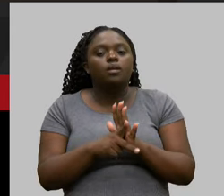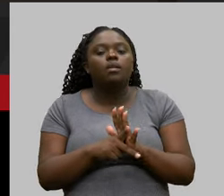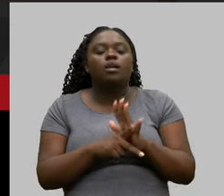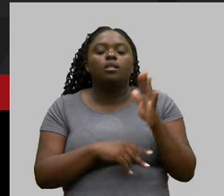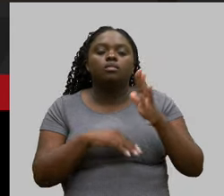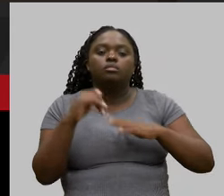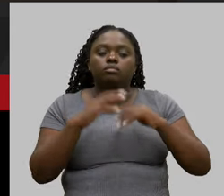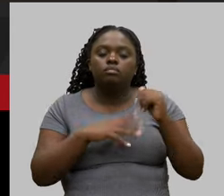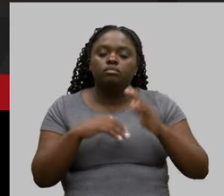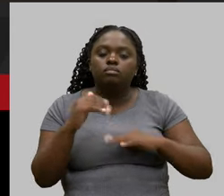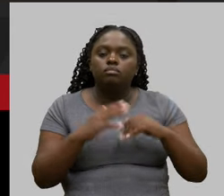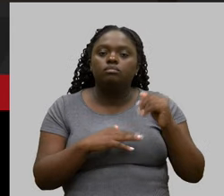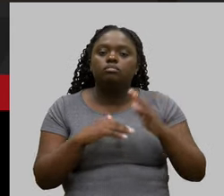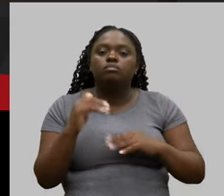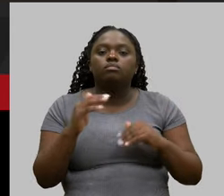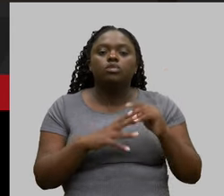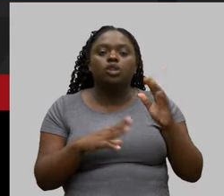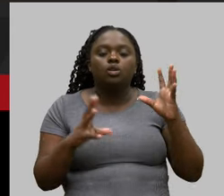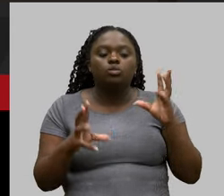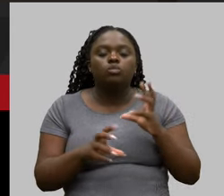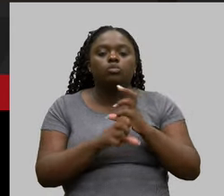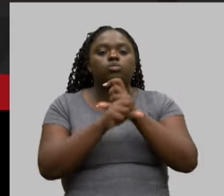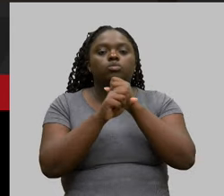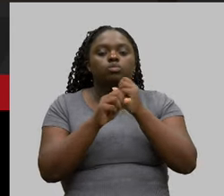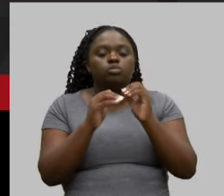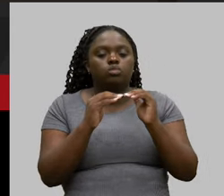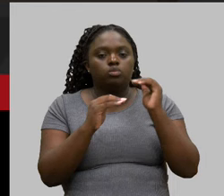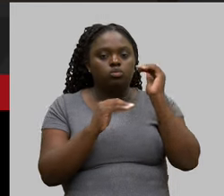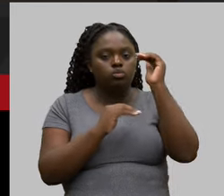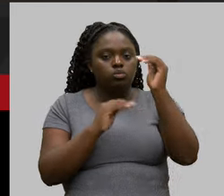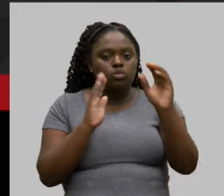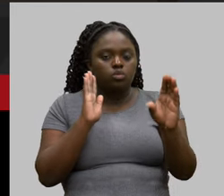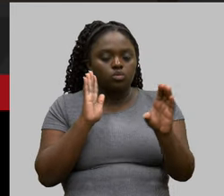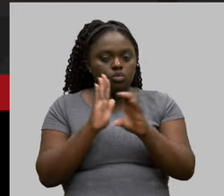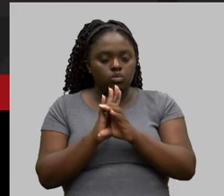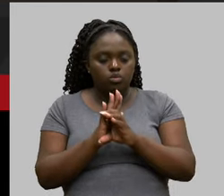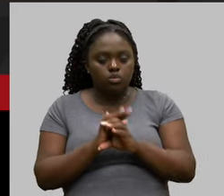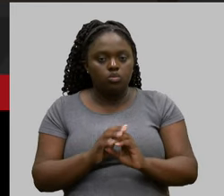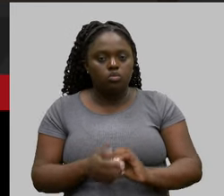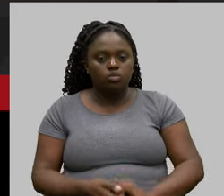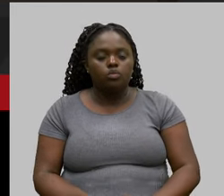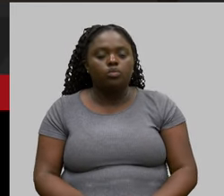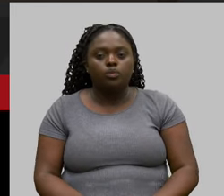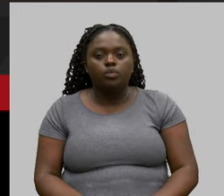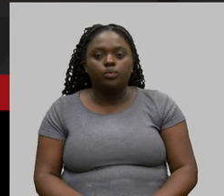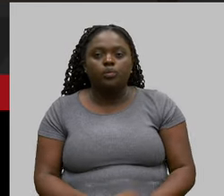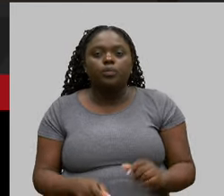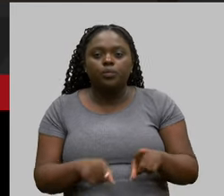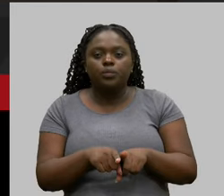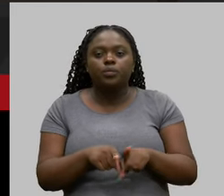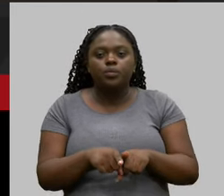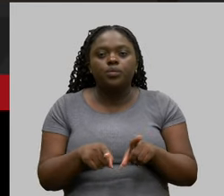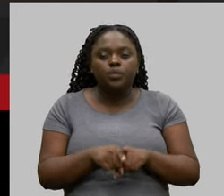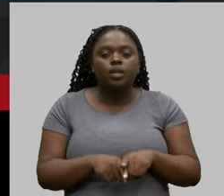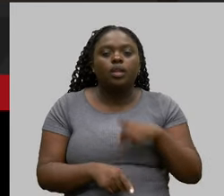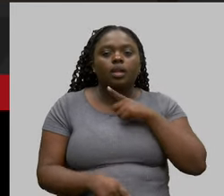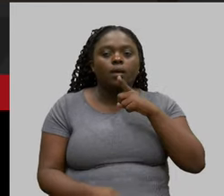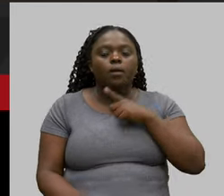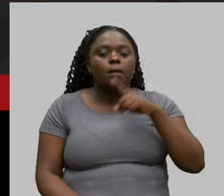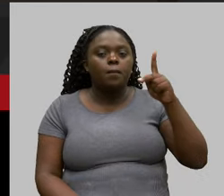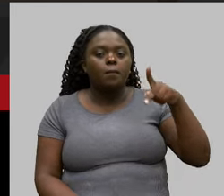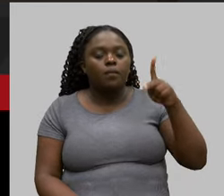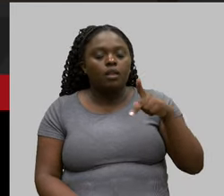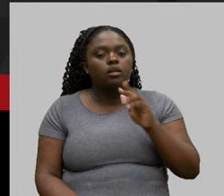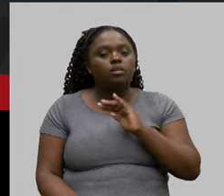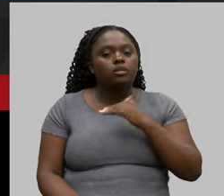cumuláveis na forma desta constituição lei disporá sobre a concessão de benefícios de pensão por morte que será igual ao valor